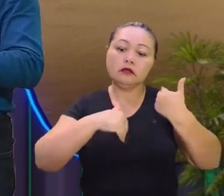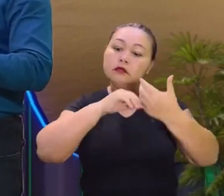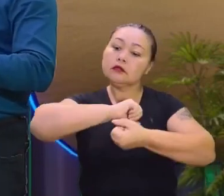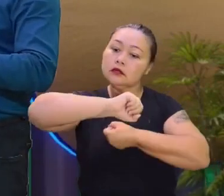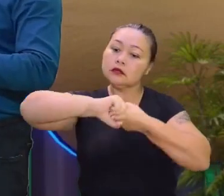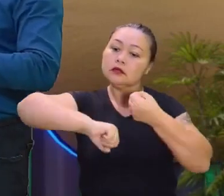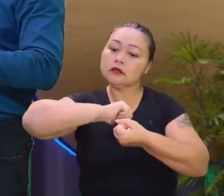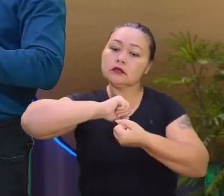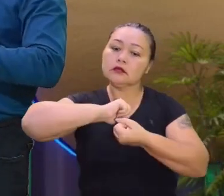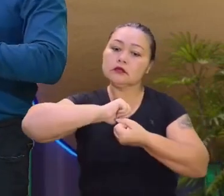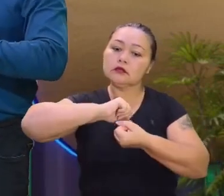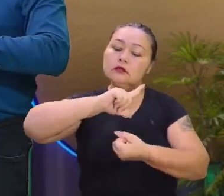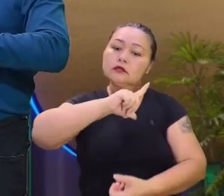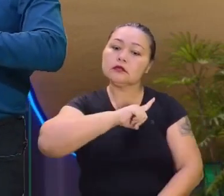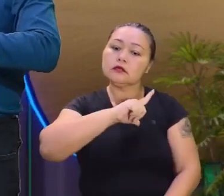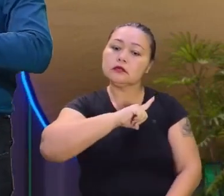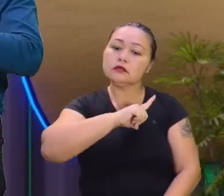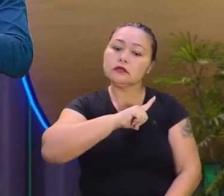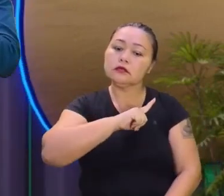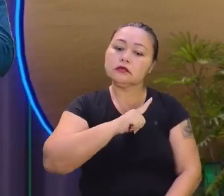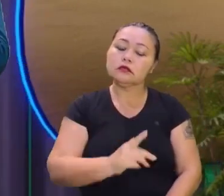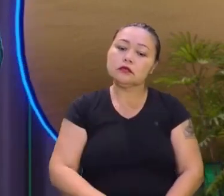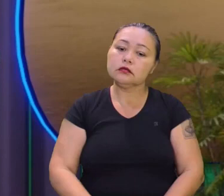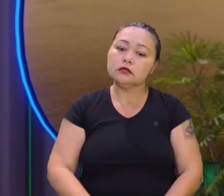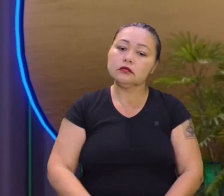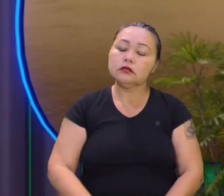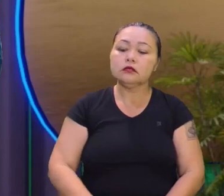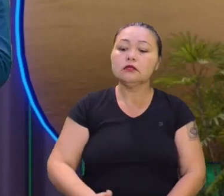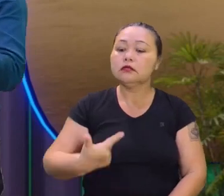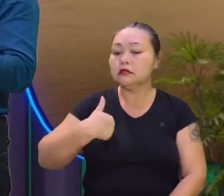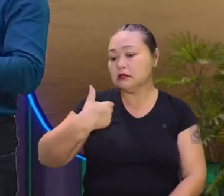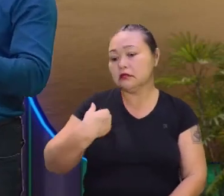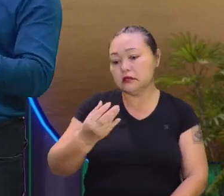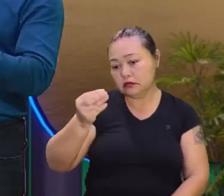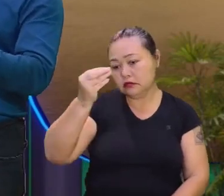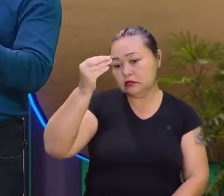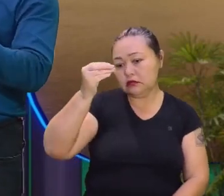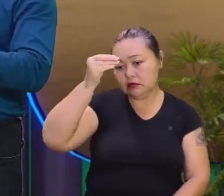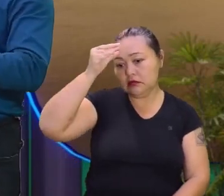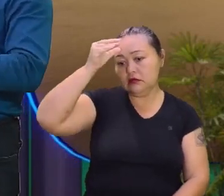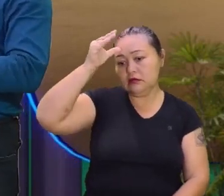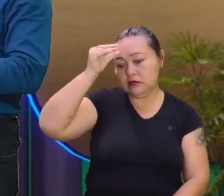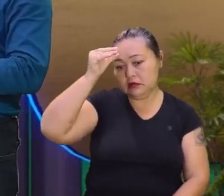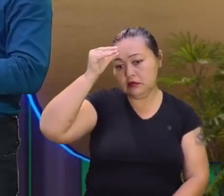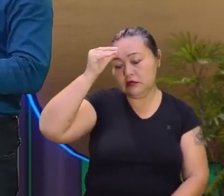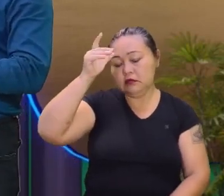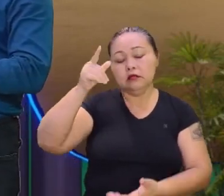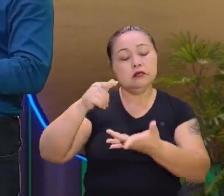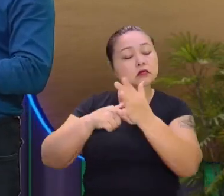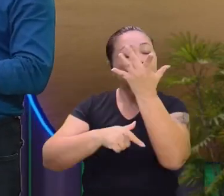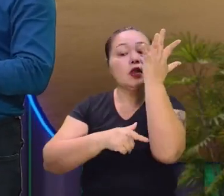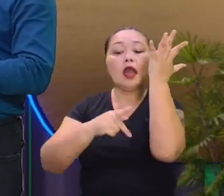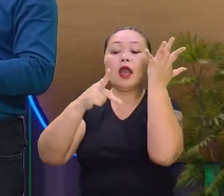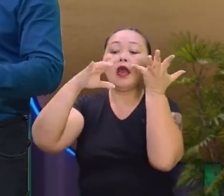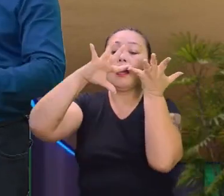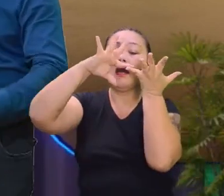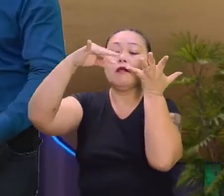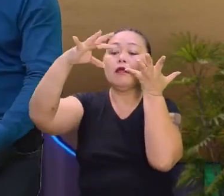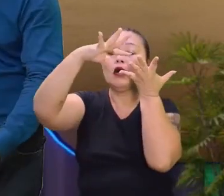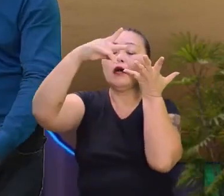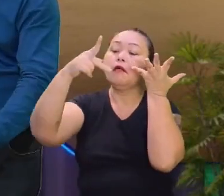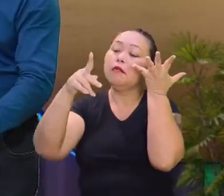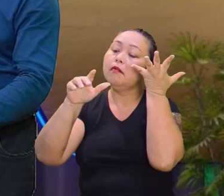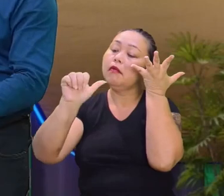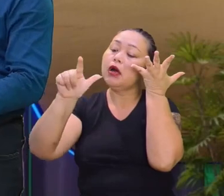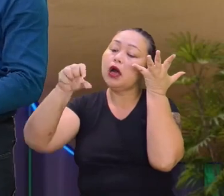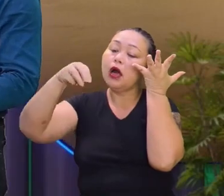desenvolvimento sustentável, tinha pessoas, né, com menos conhecimento que subia, por exemplo, numa palmeira, botava